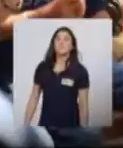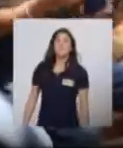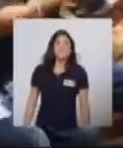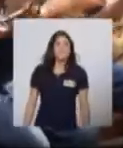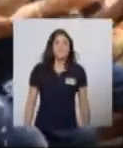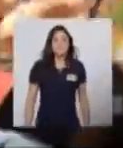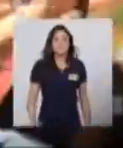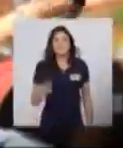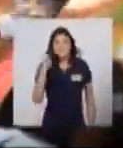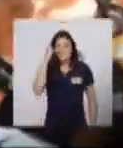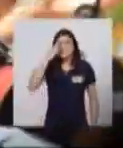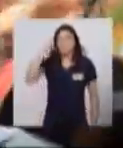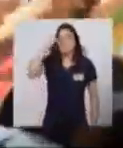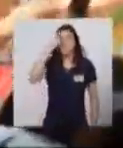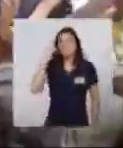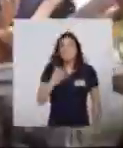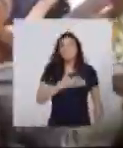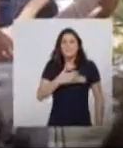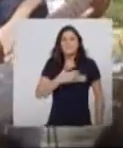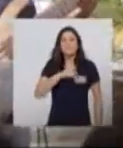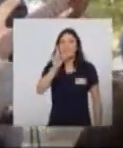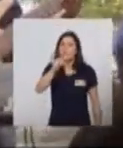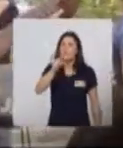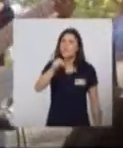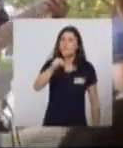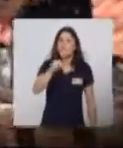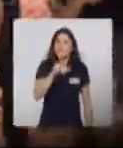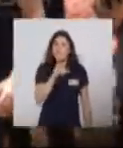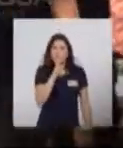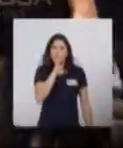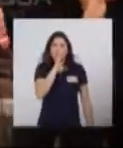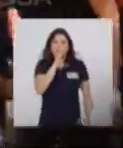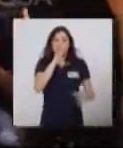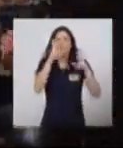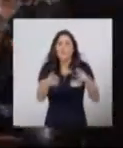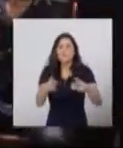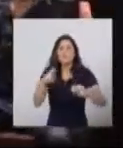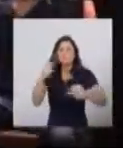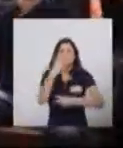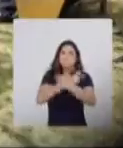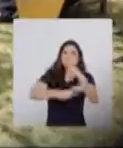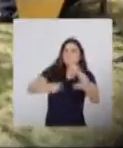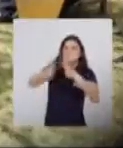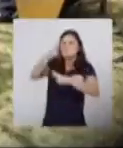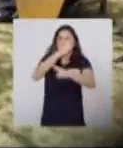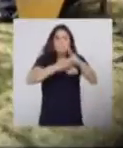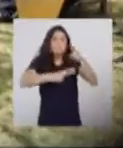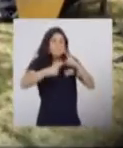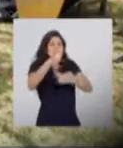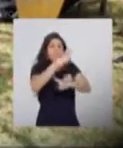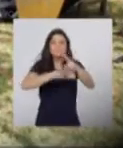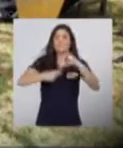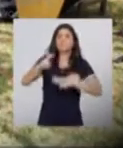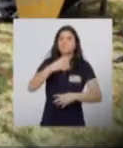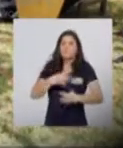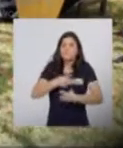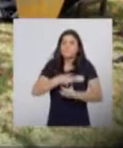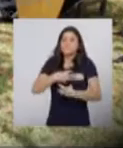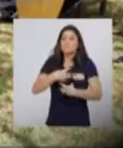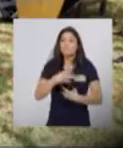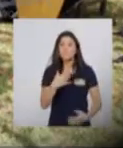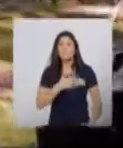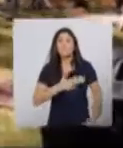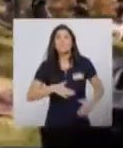Existe um silêncio em meu sonho, como se fosse um vento que passa bem